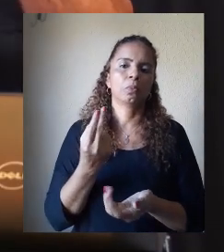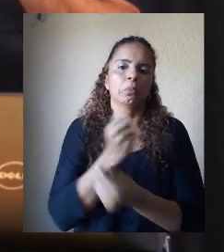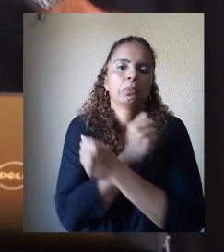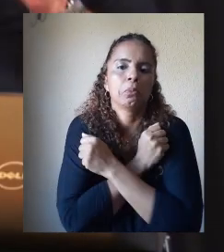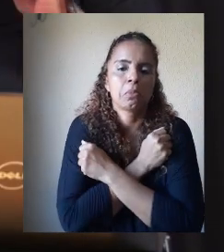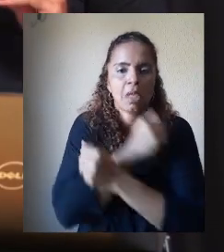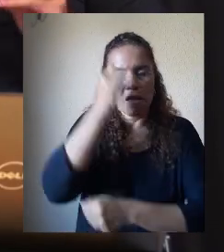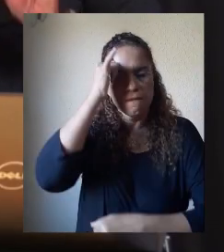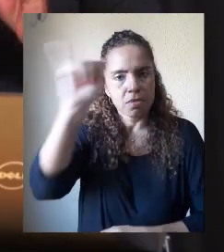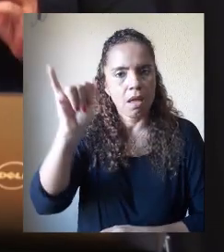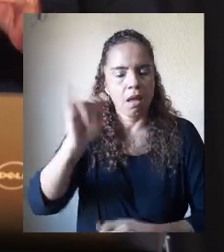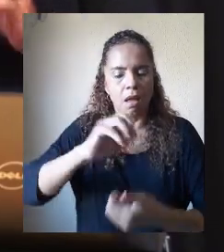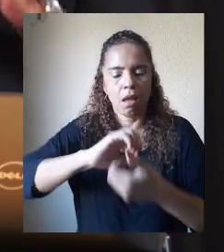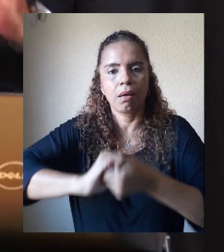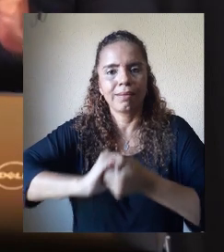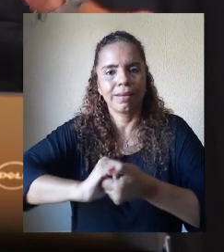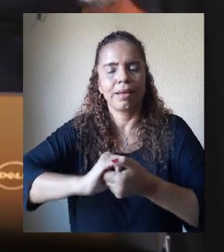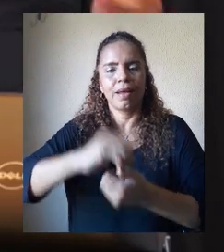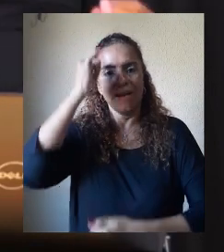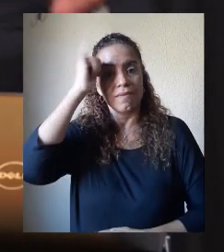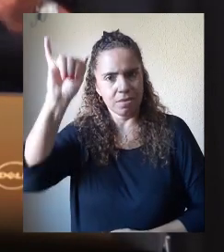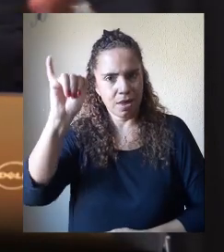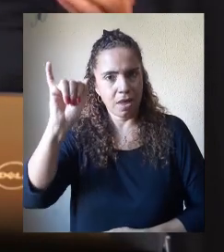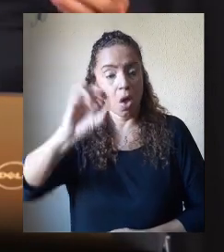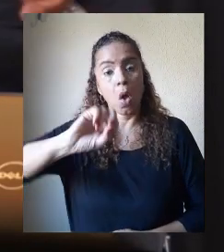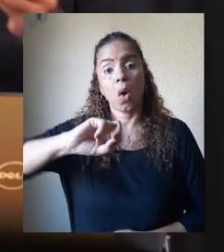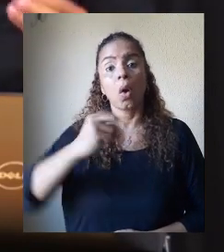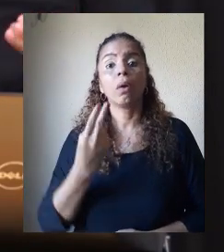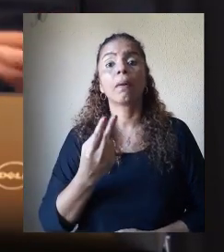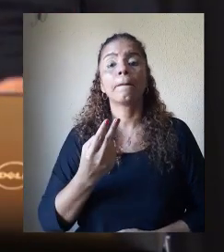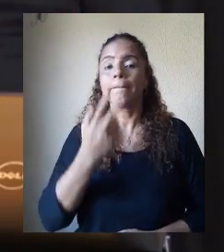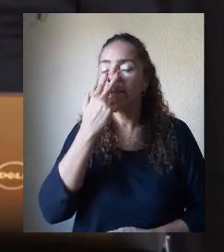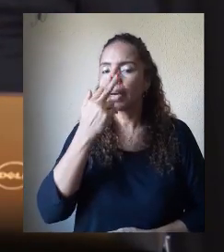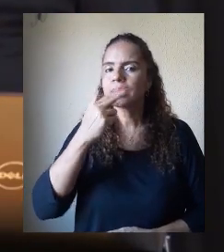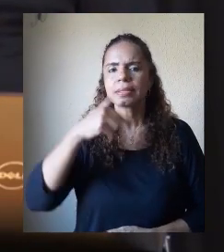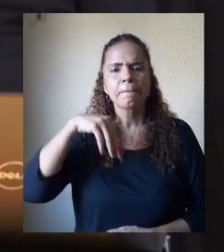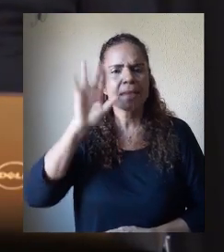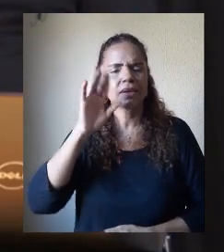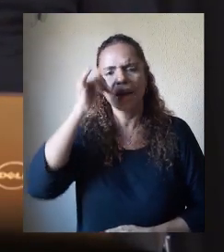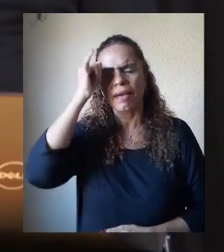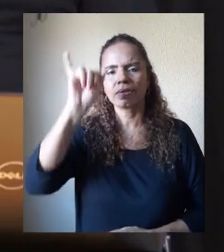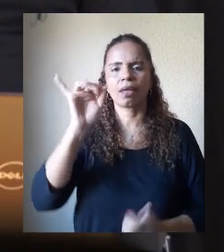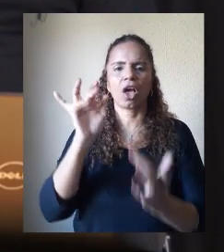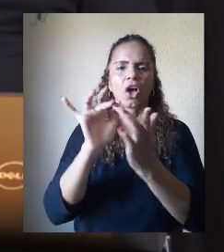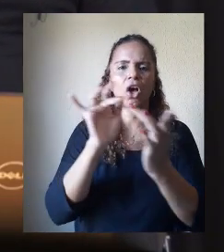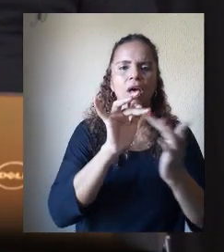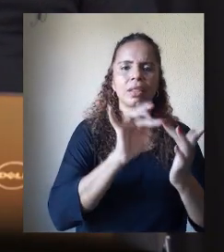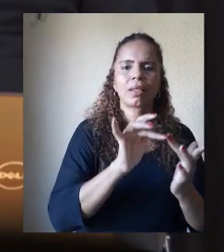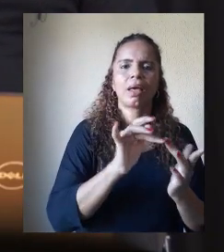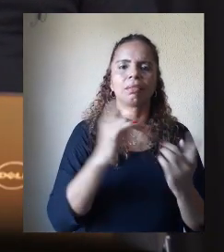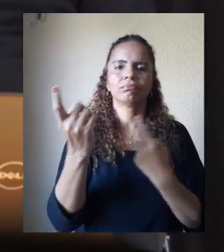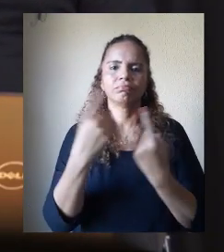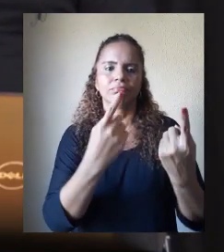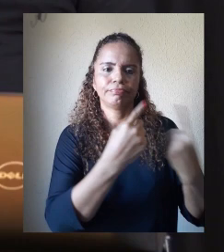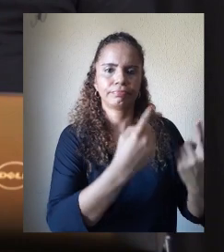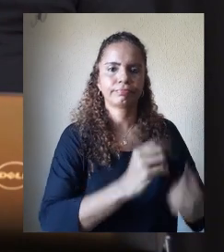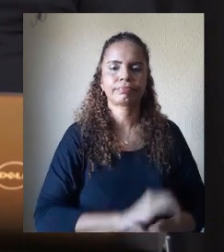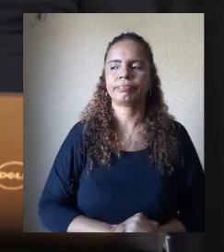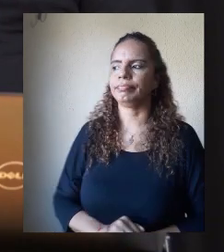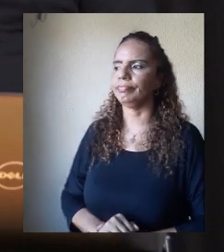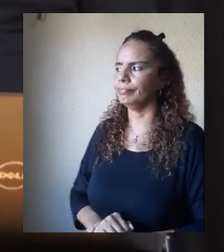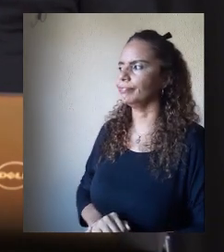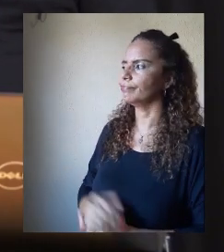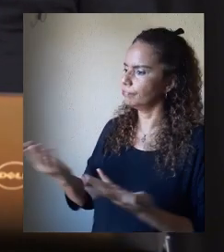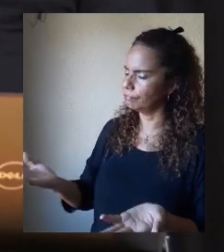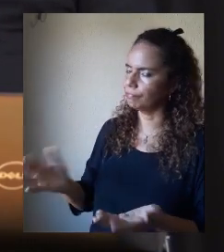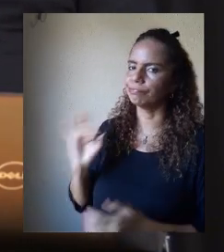não abraço, não cumprimento. Tem mais a ver com não ter essa interação mesmo para reduzir essa cadeia de contaminação. Né? Por